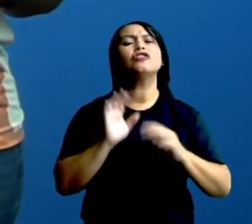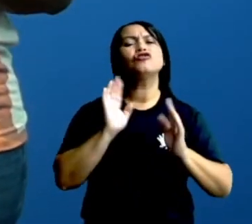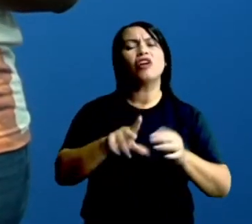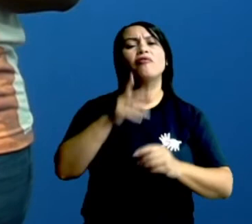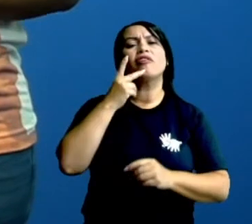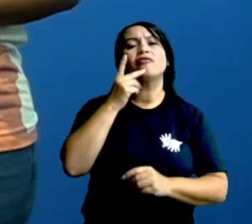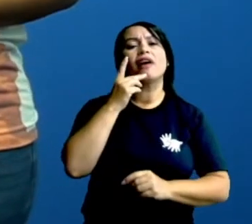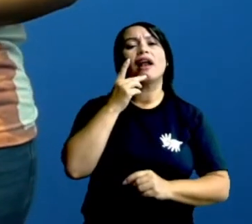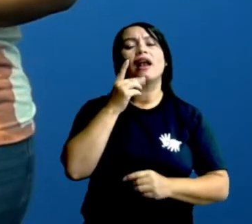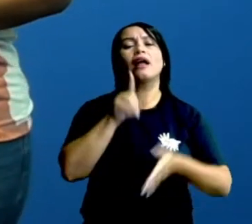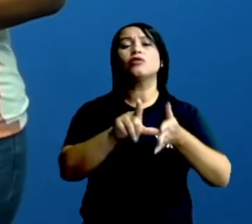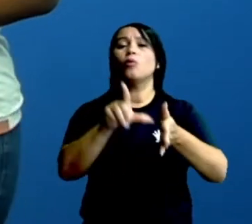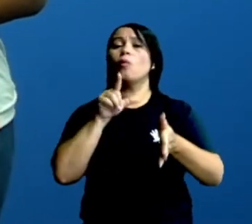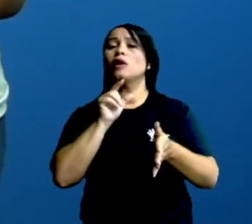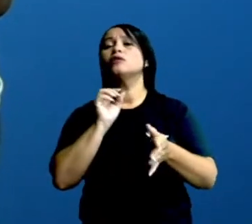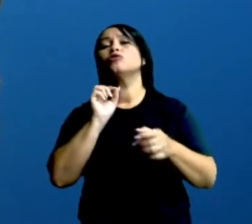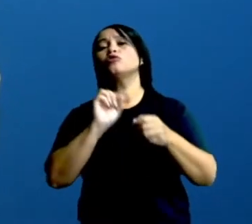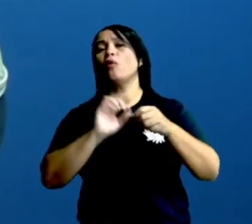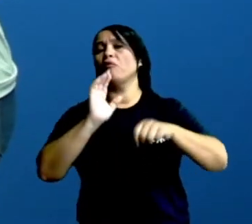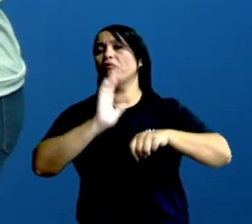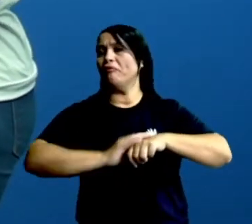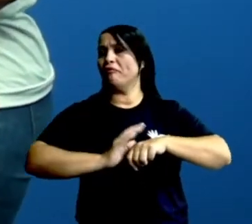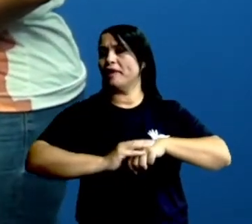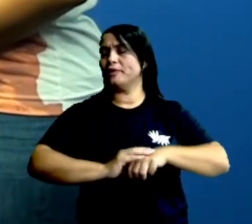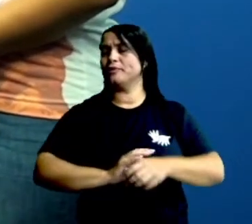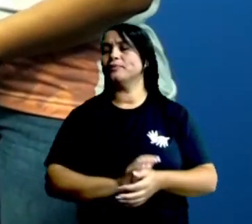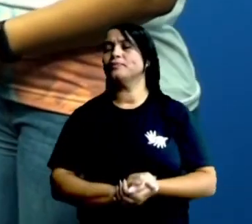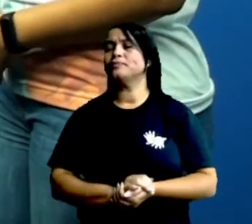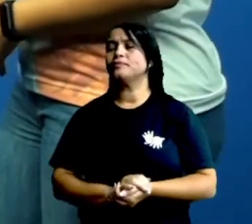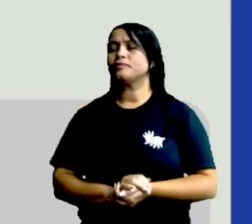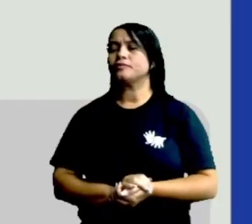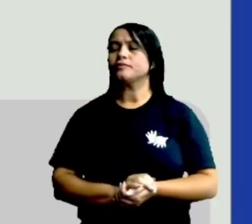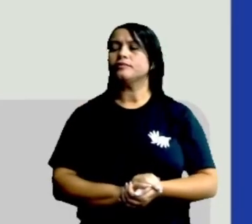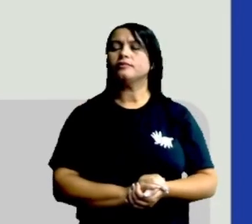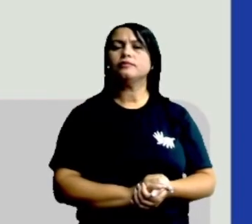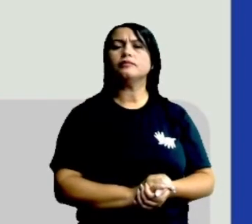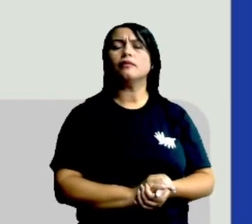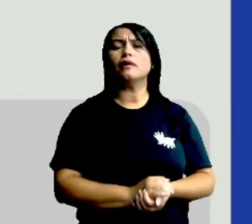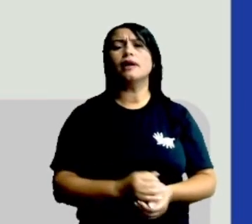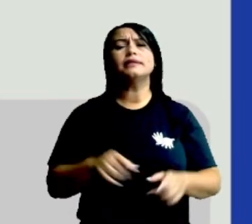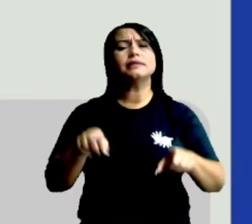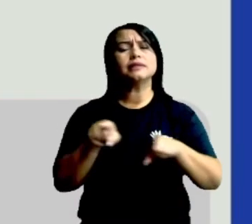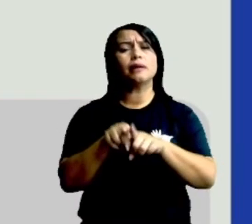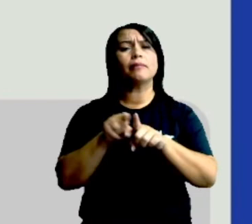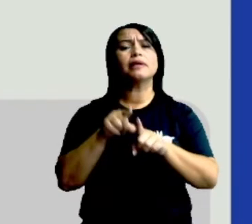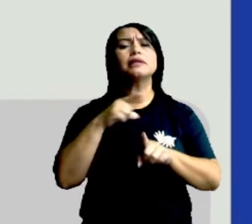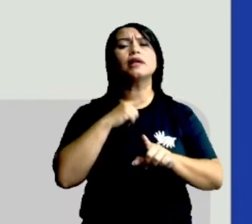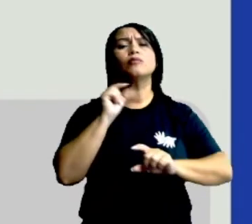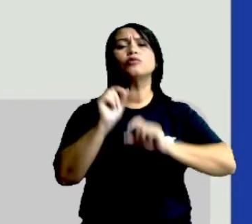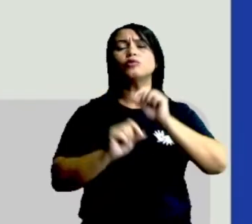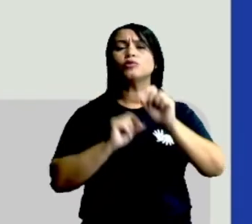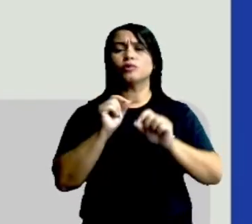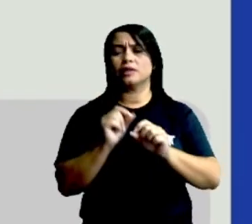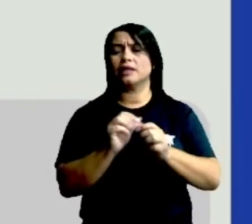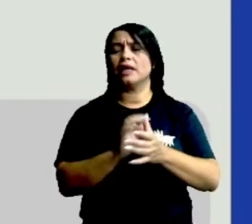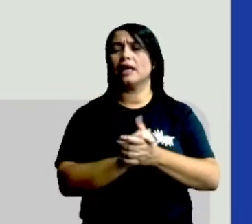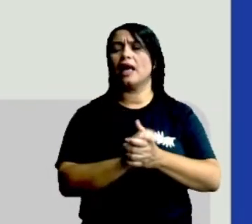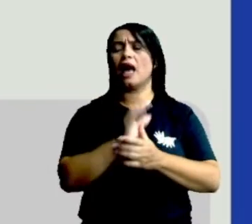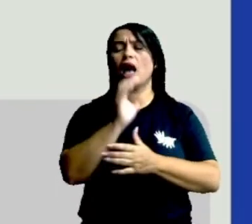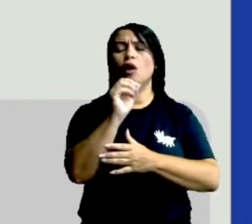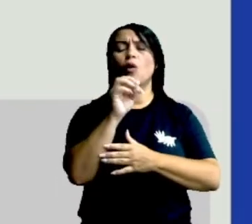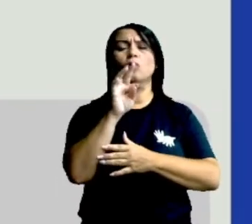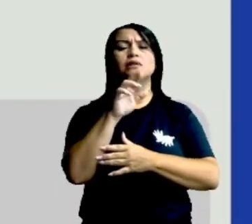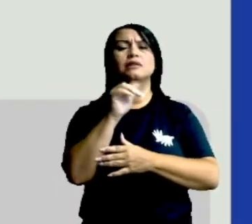foi dito ou já foi feito, tá certo? E aí a gente tem a contração